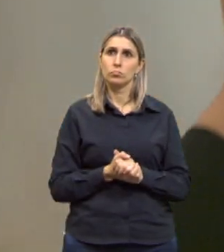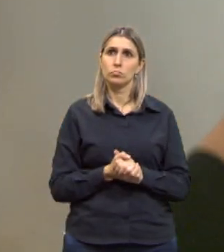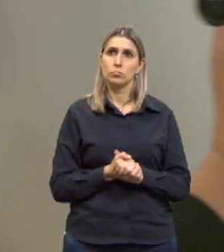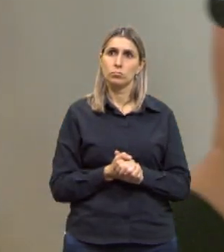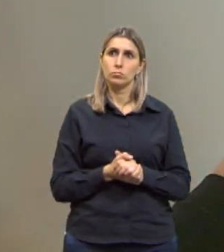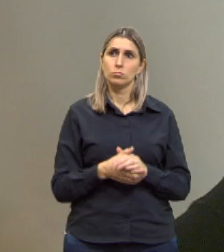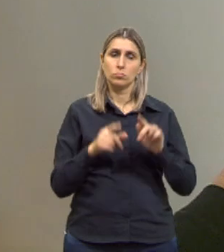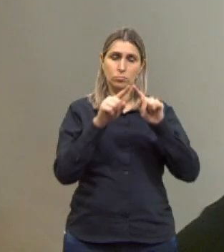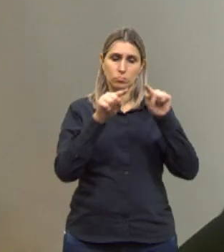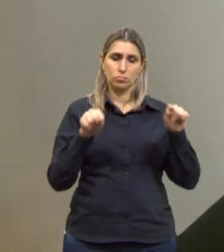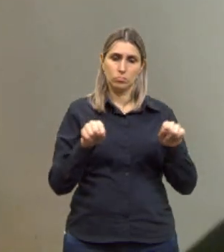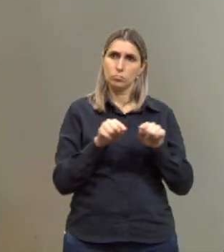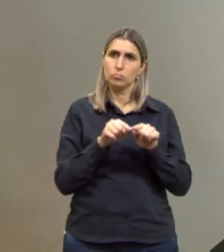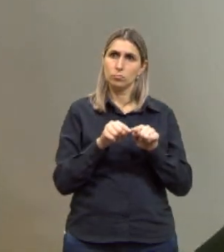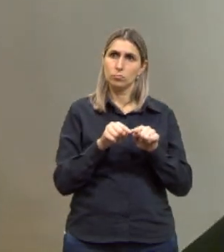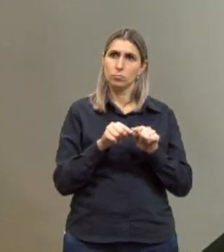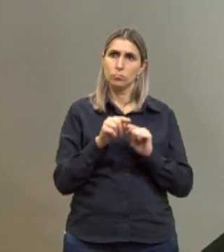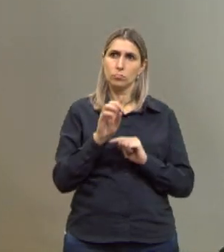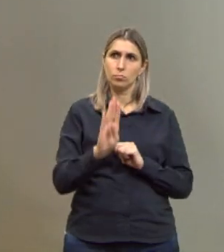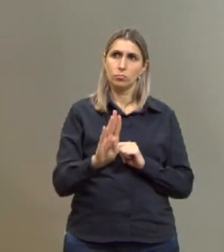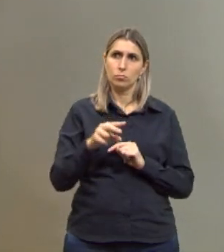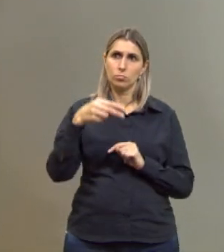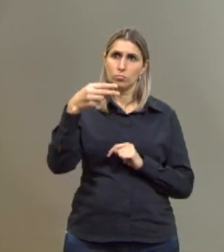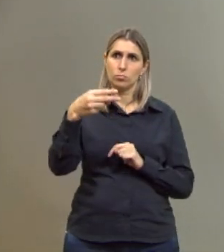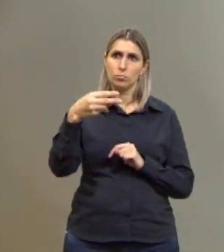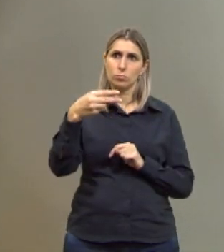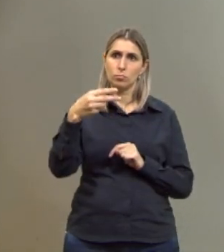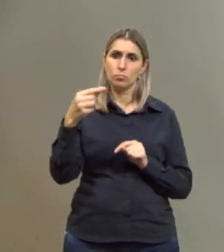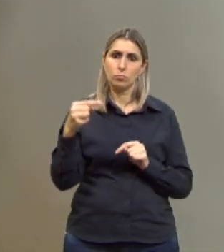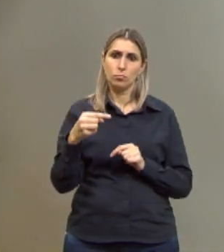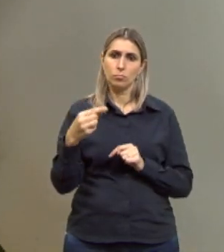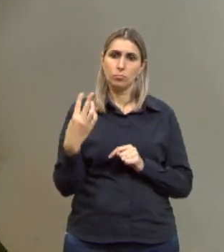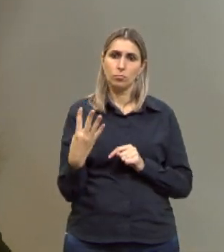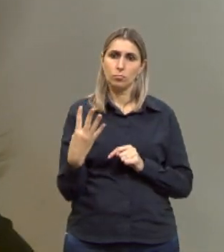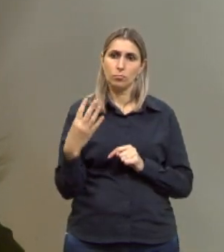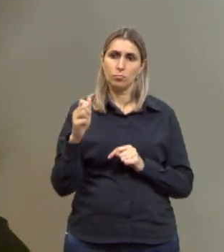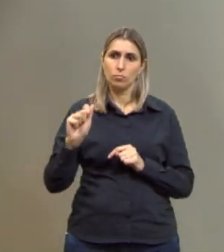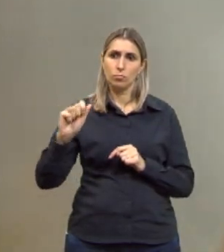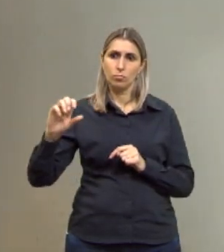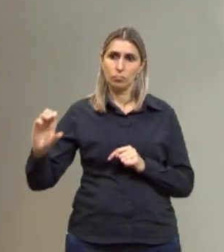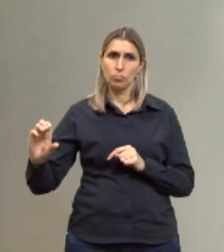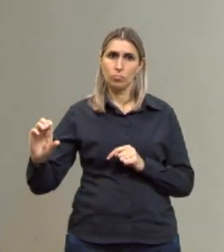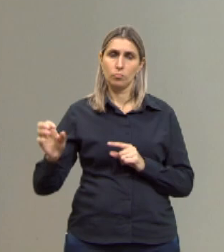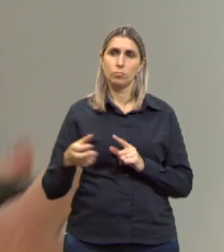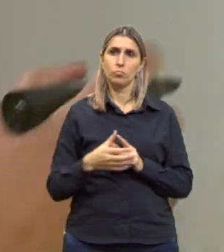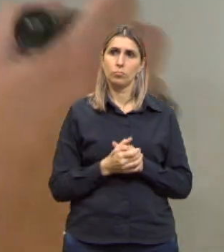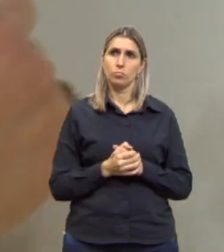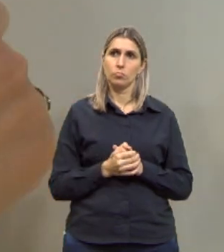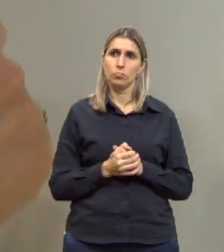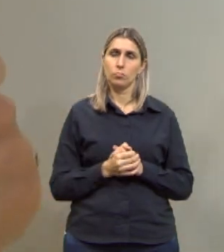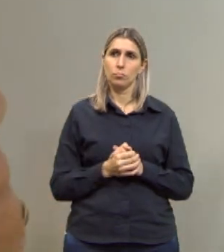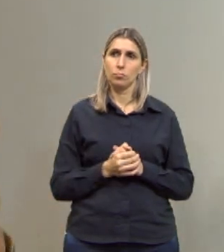O delta. B ao quadrado menos 4ac.